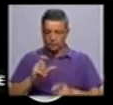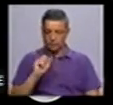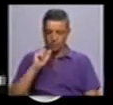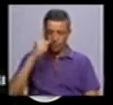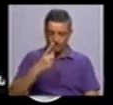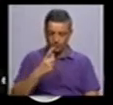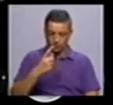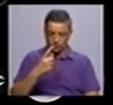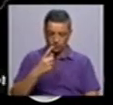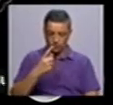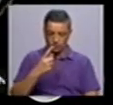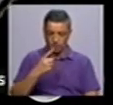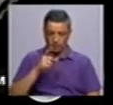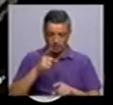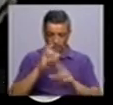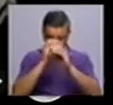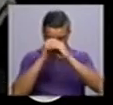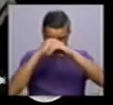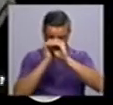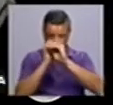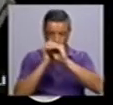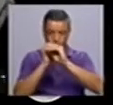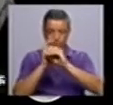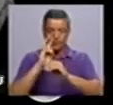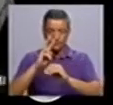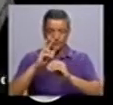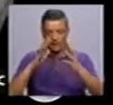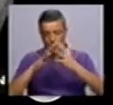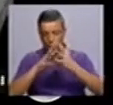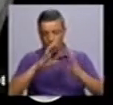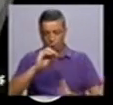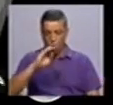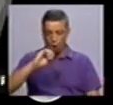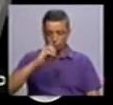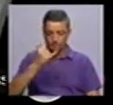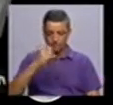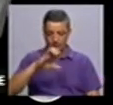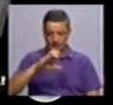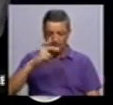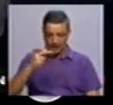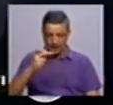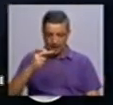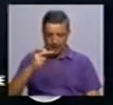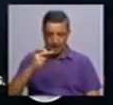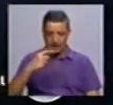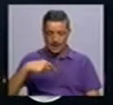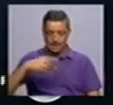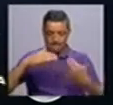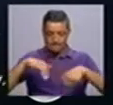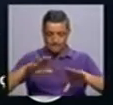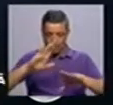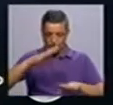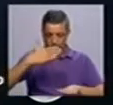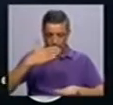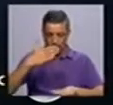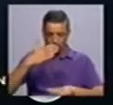explicar que o Planck olha para a radiação cósmica de fundo no comprimento de onda do micro-ondas, essa primeira